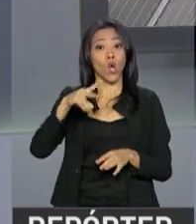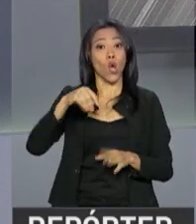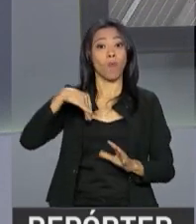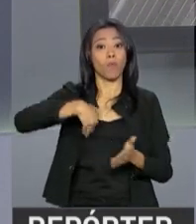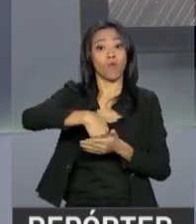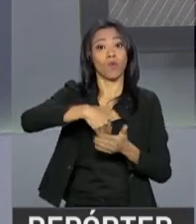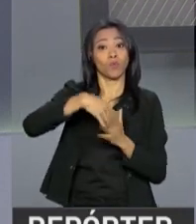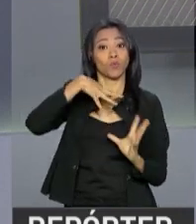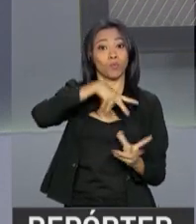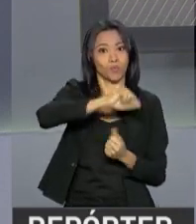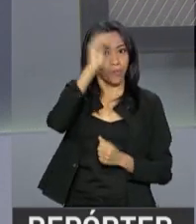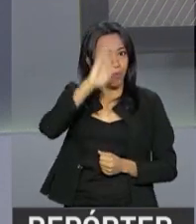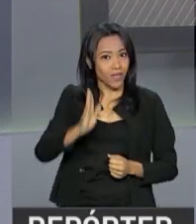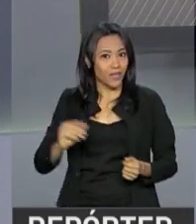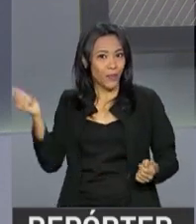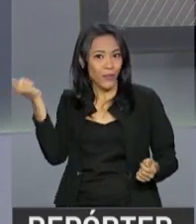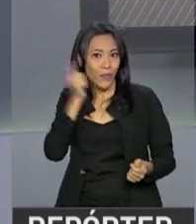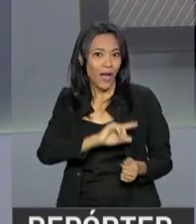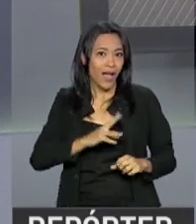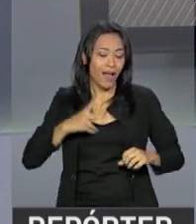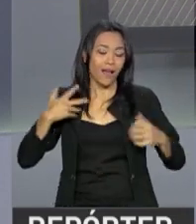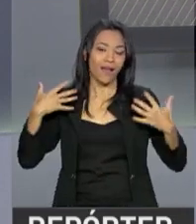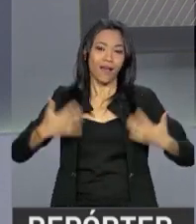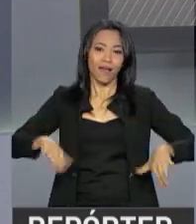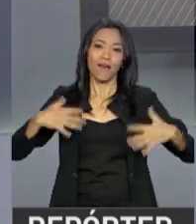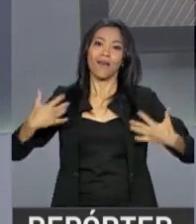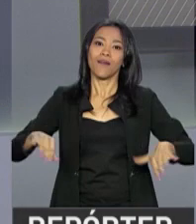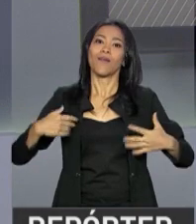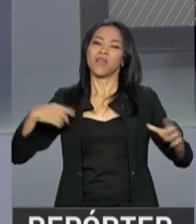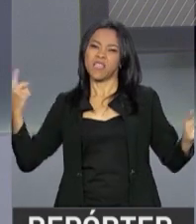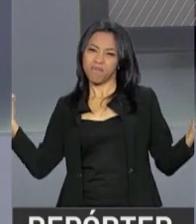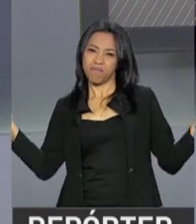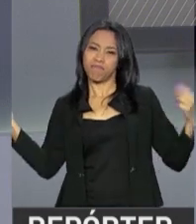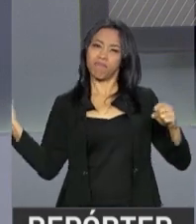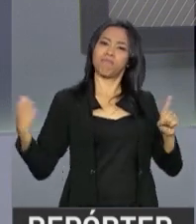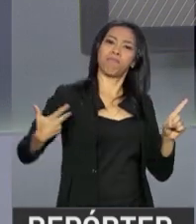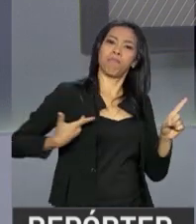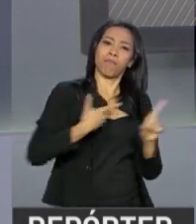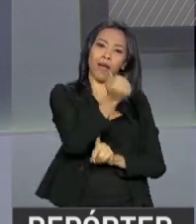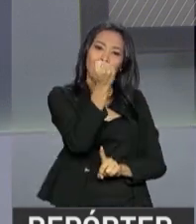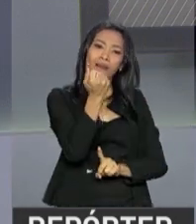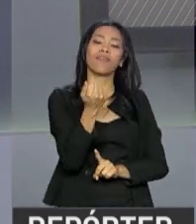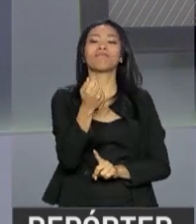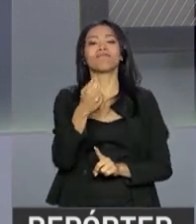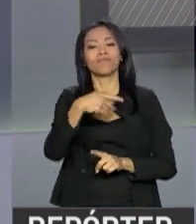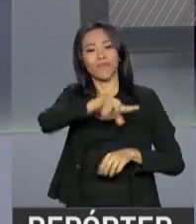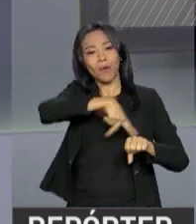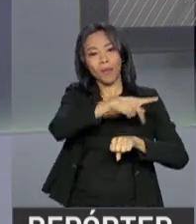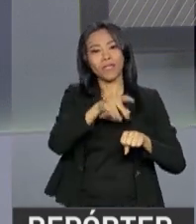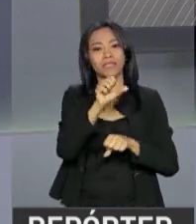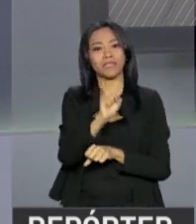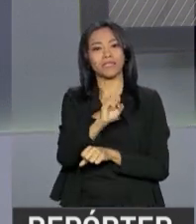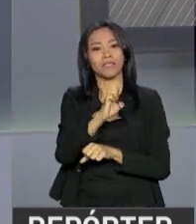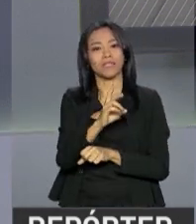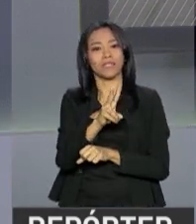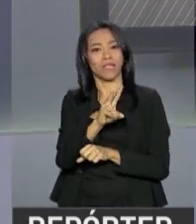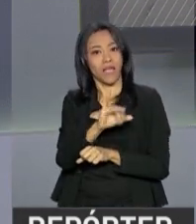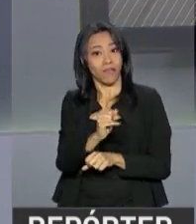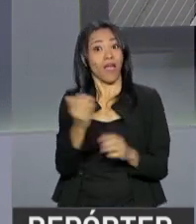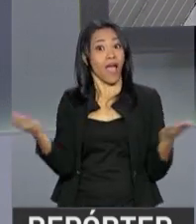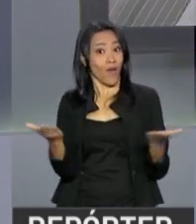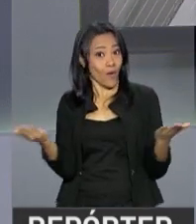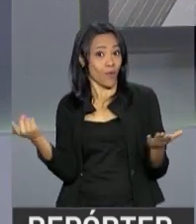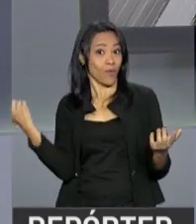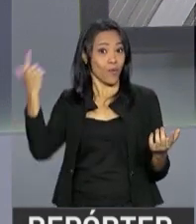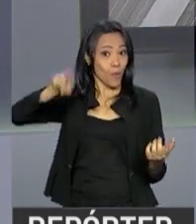brasil deu mais um passo rumo ao hexa e venceu o time da sérvia por 2 a 0 agora a seleção já está nas oitavas de final o